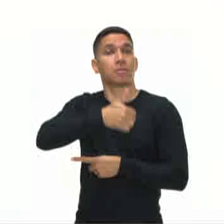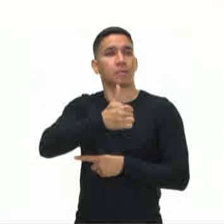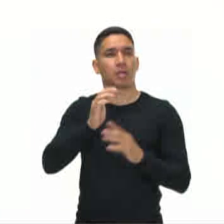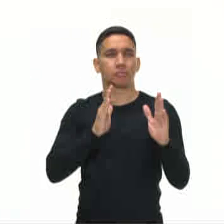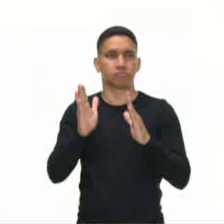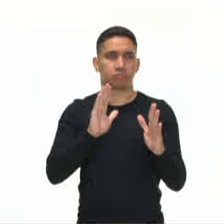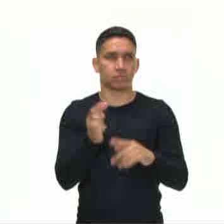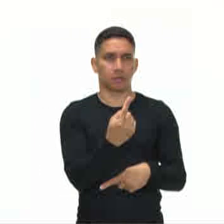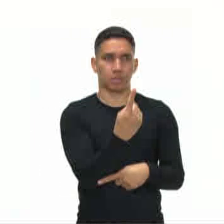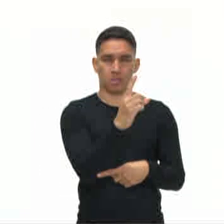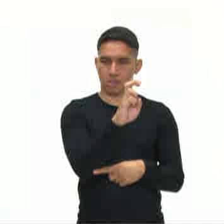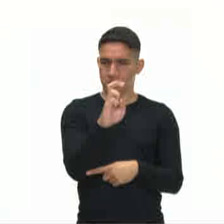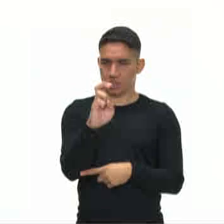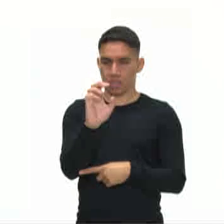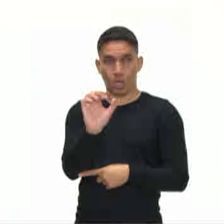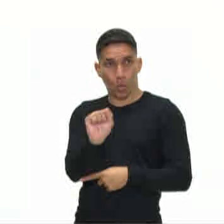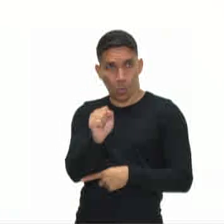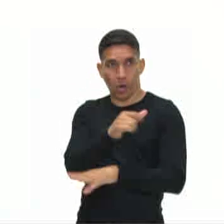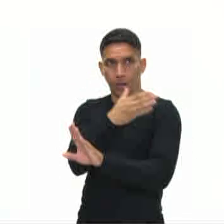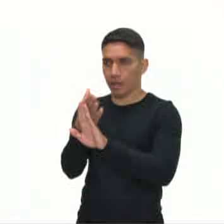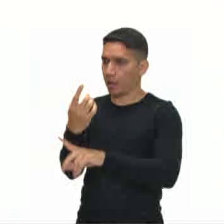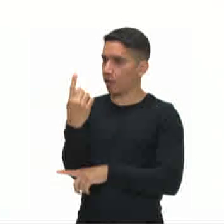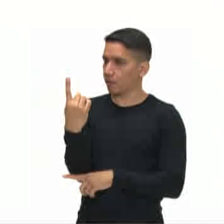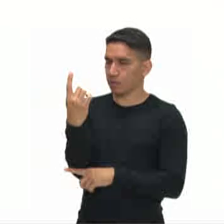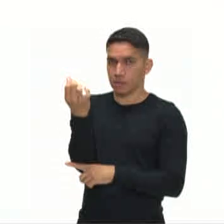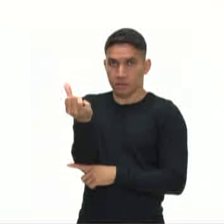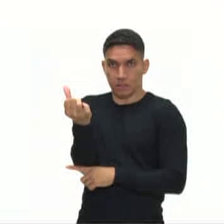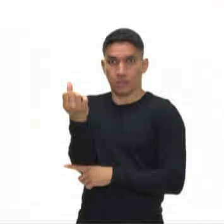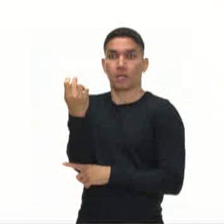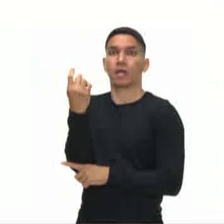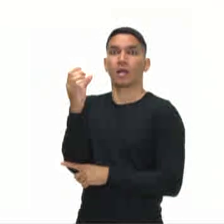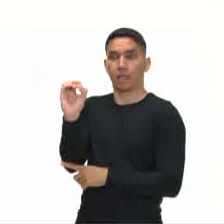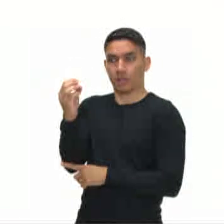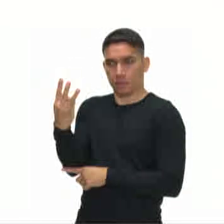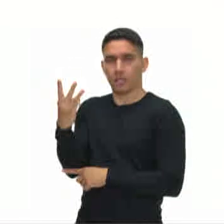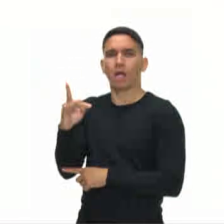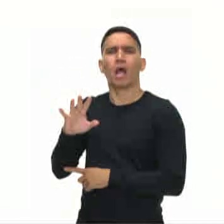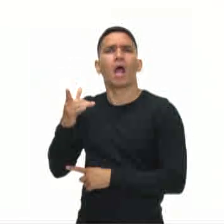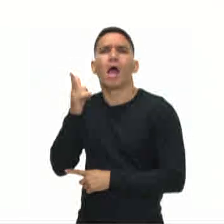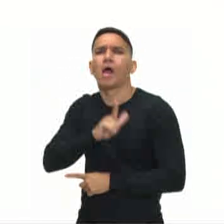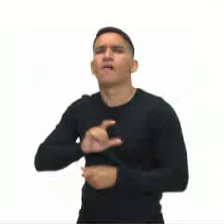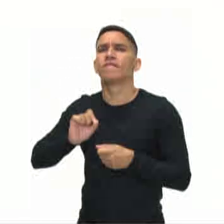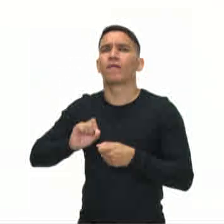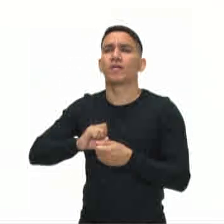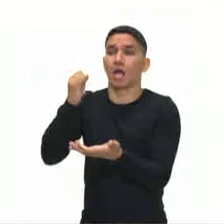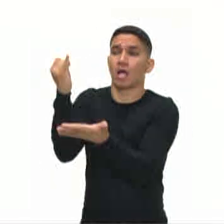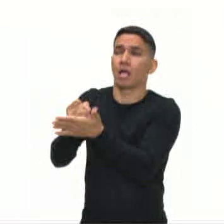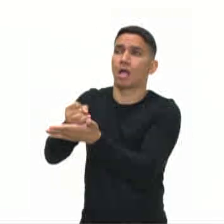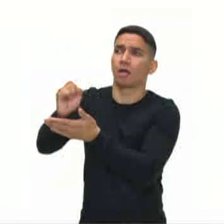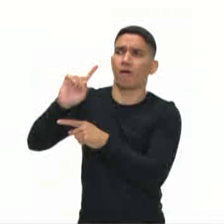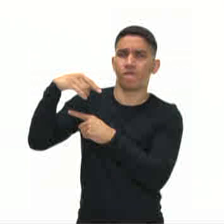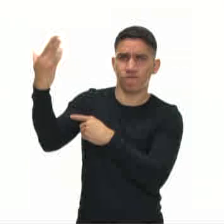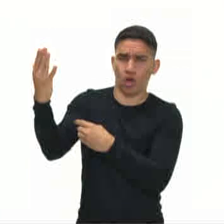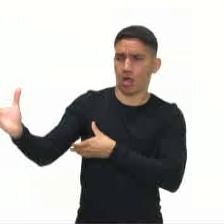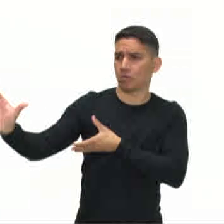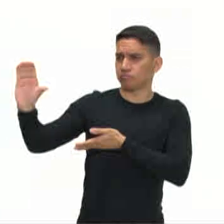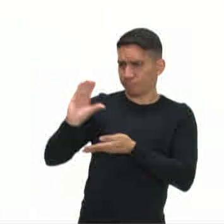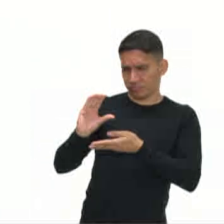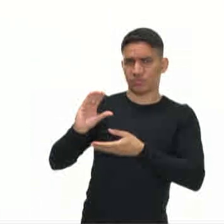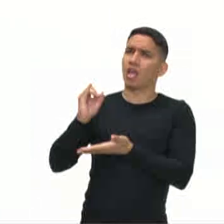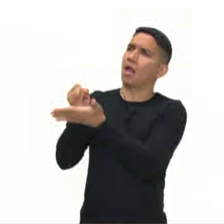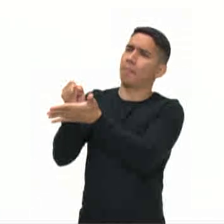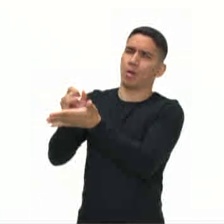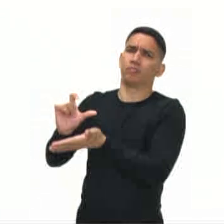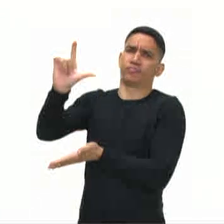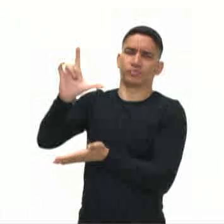1603, empenhou-se em incentivar o comércio inglês, aumentou impostos dos produtos estrangeiros,